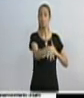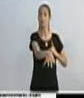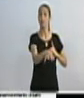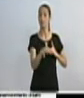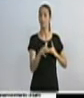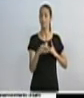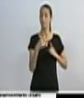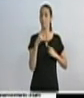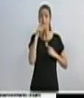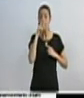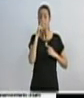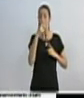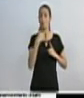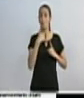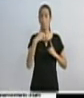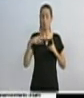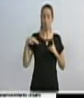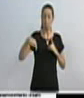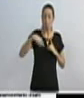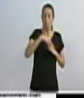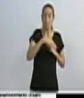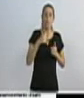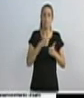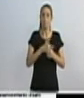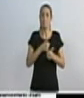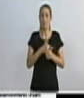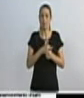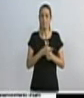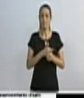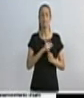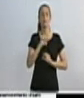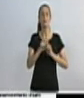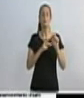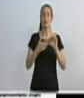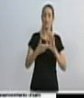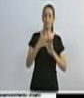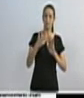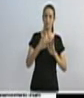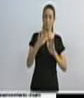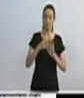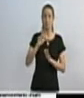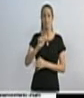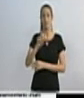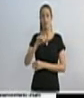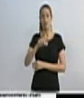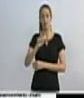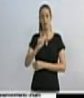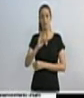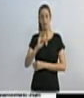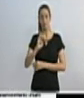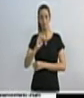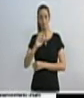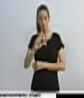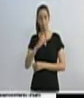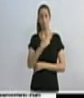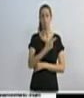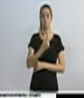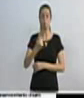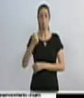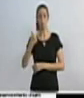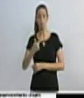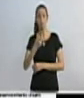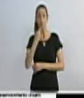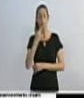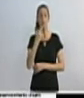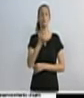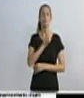inclusive em situações de compartilhamento. A gente percebe que a resolução da Anatel 303 de 2002 estabelece os valores